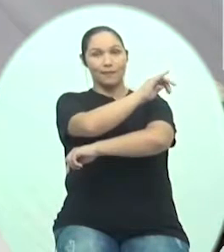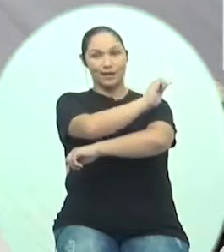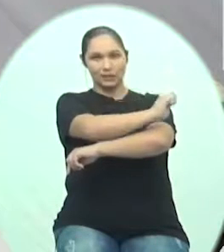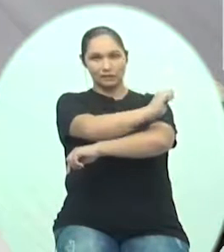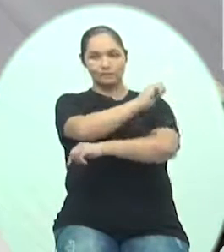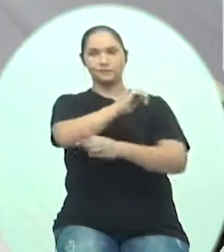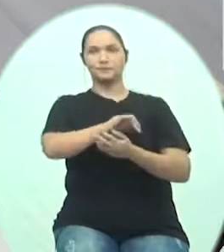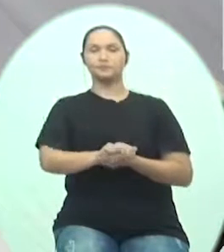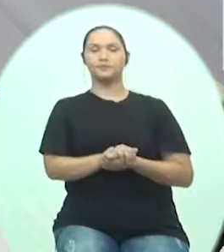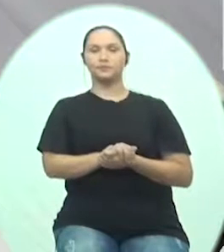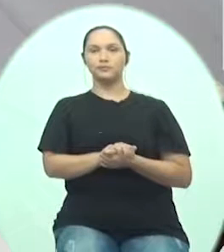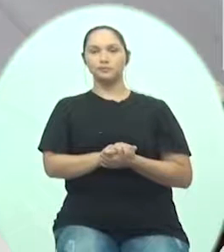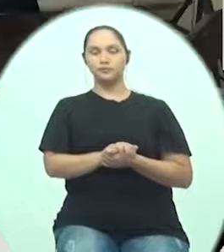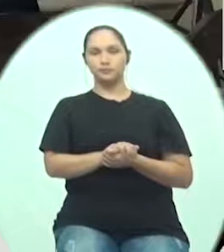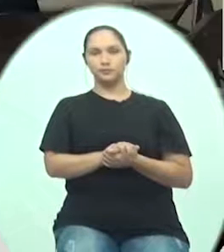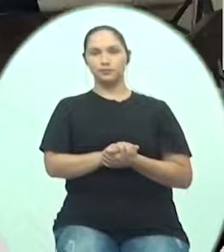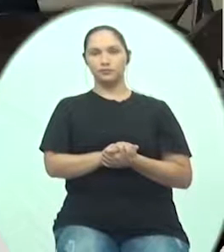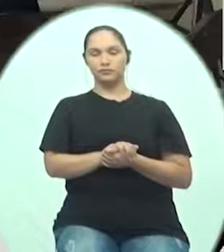da